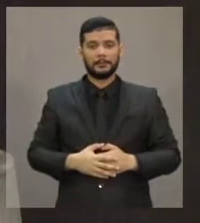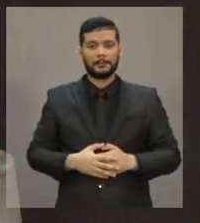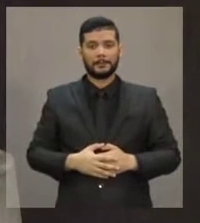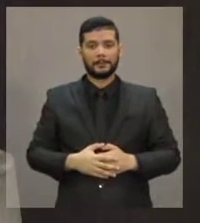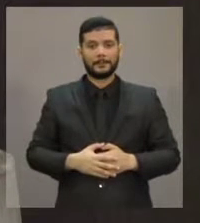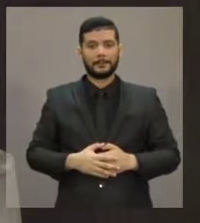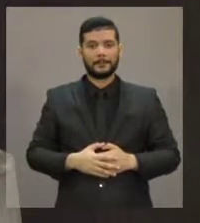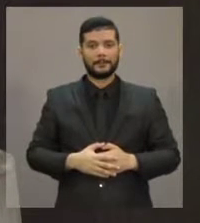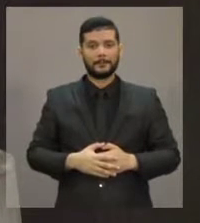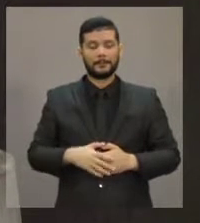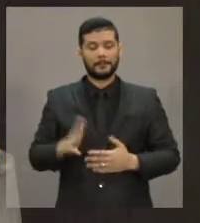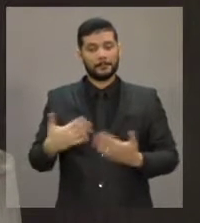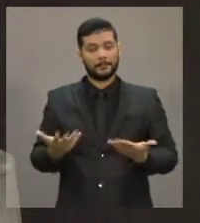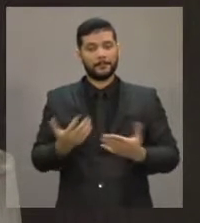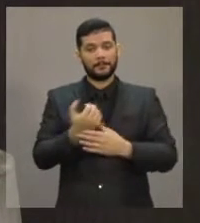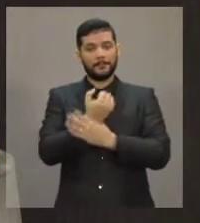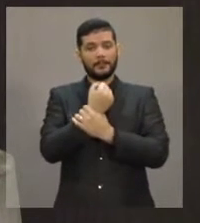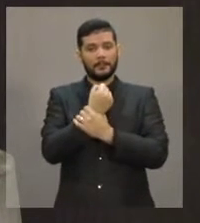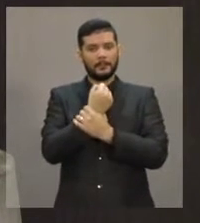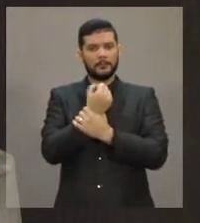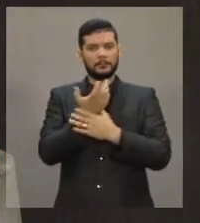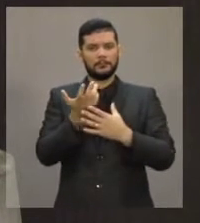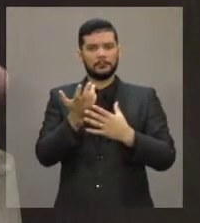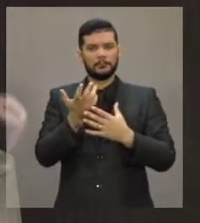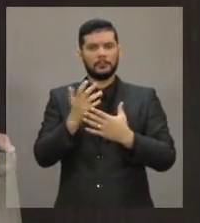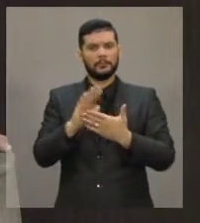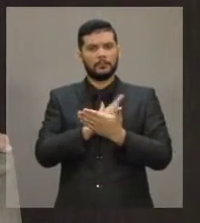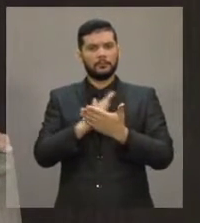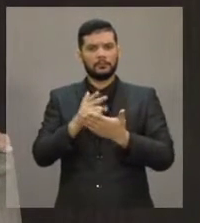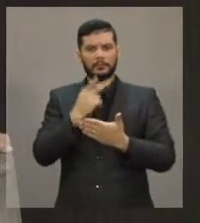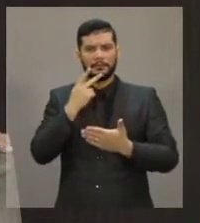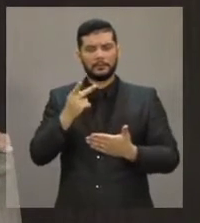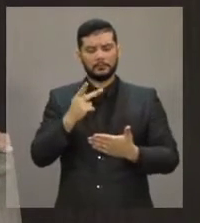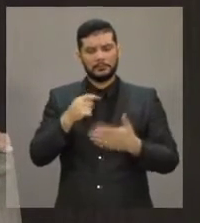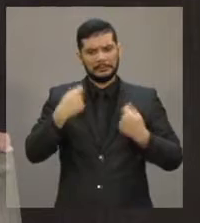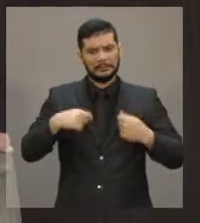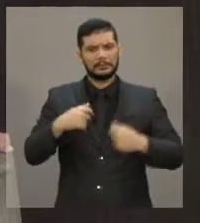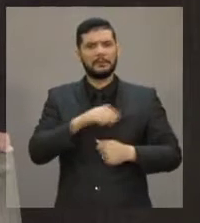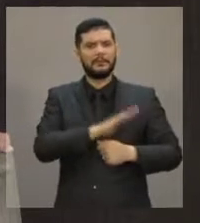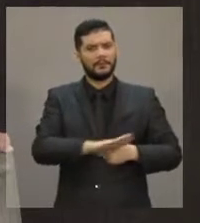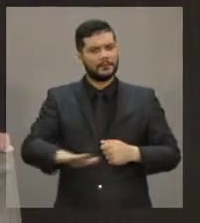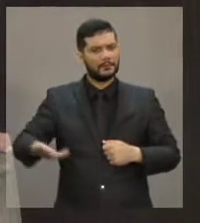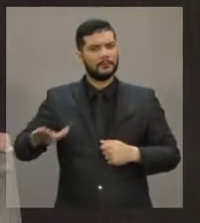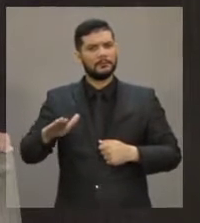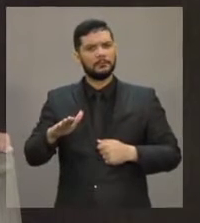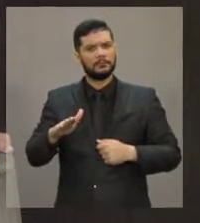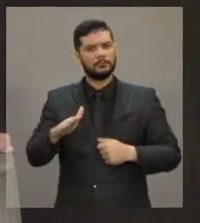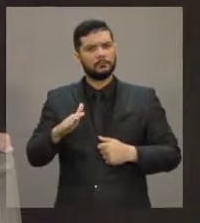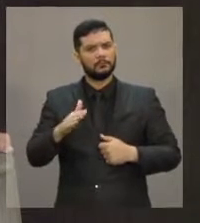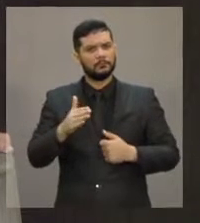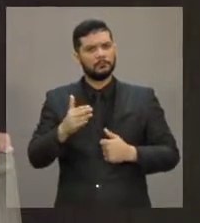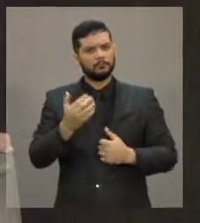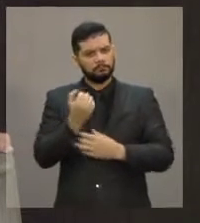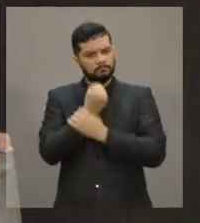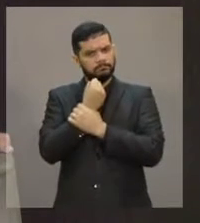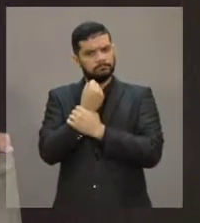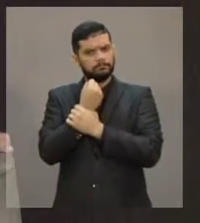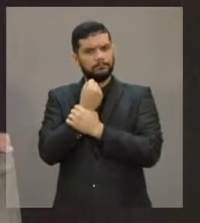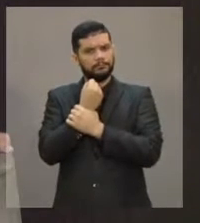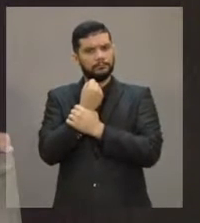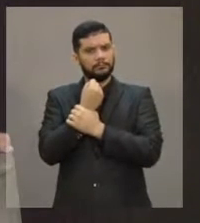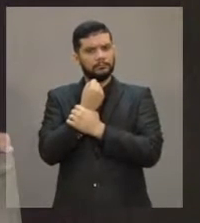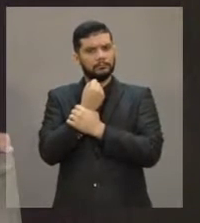A proteção, muita gente se arvora de proteger a infância. Obviamente